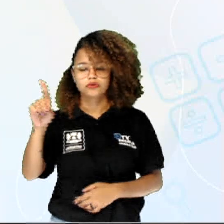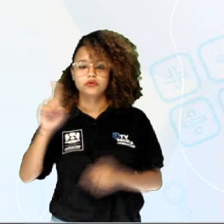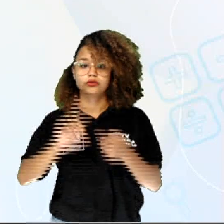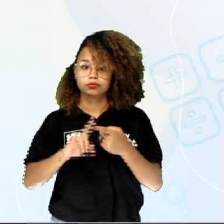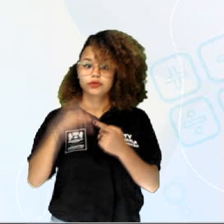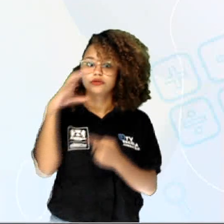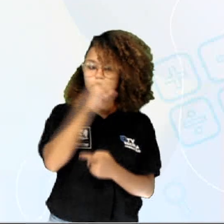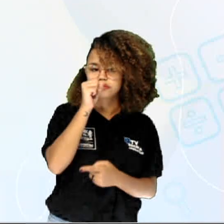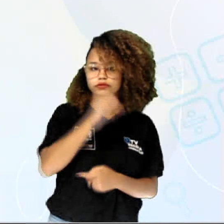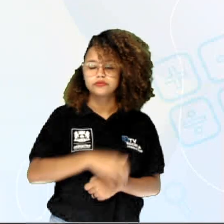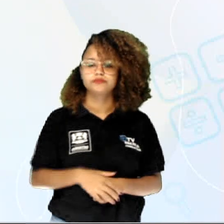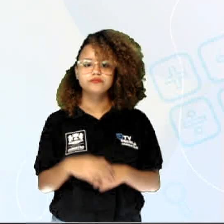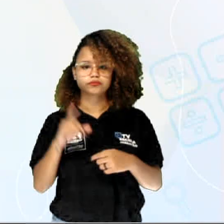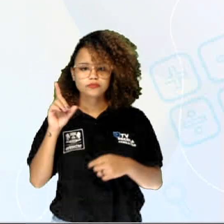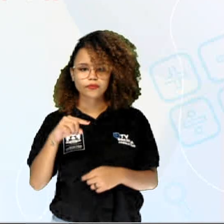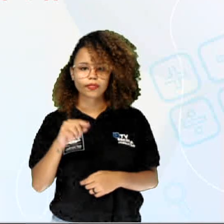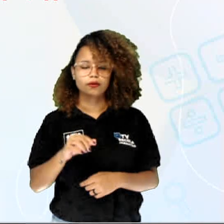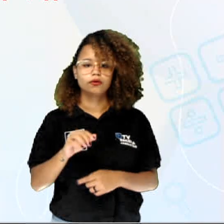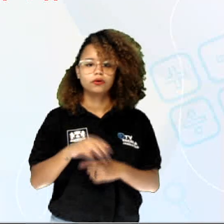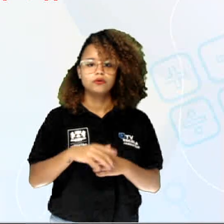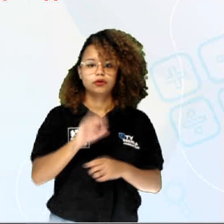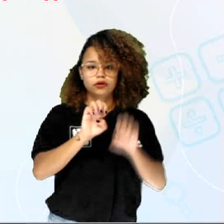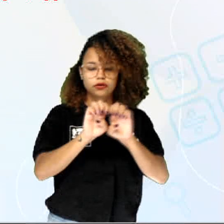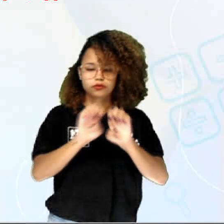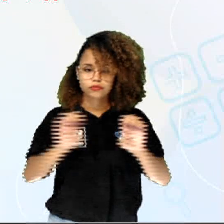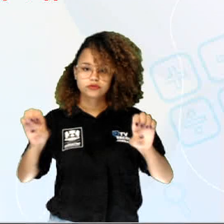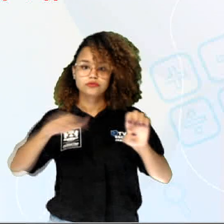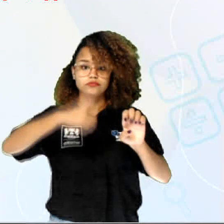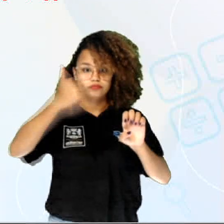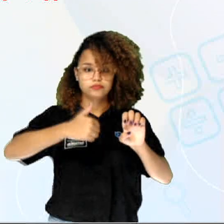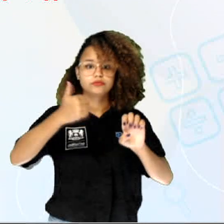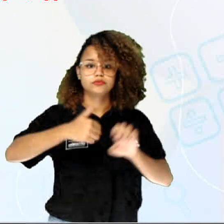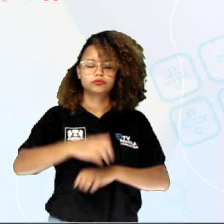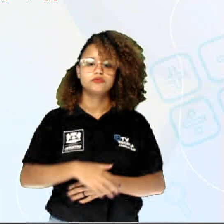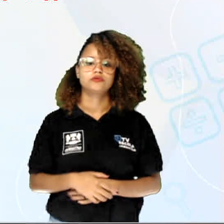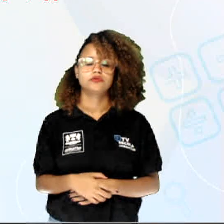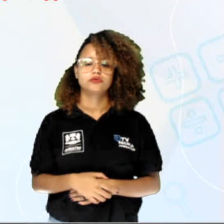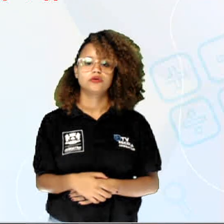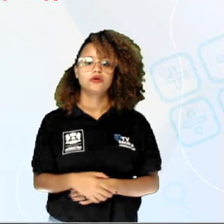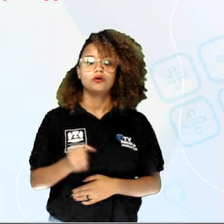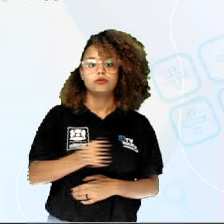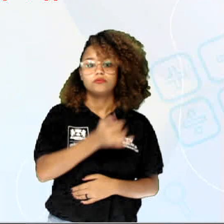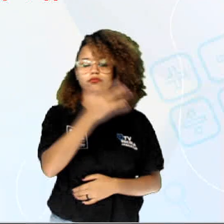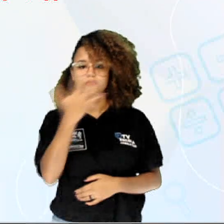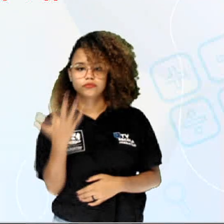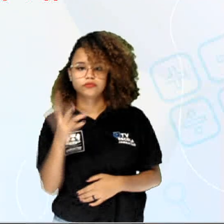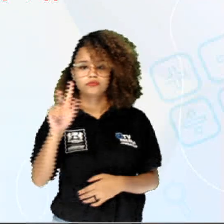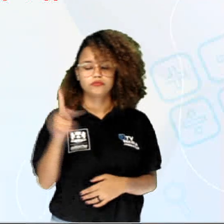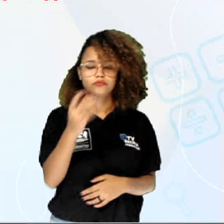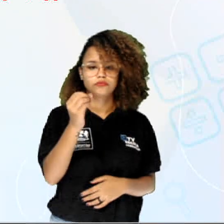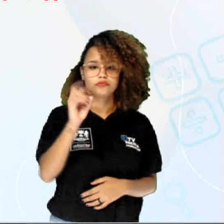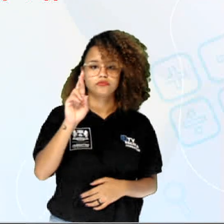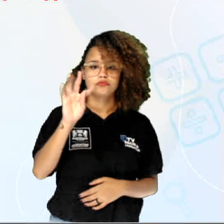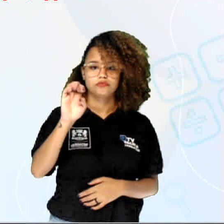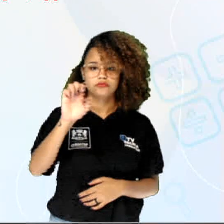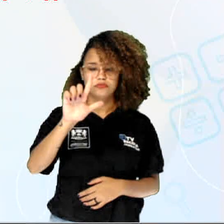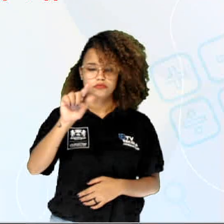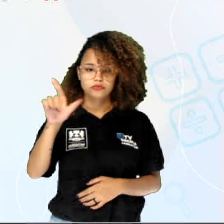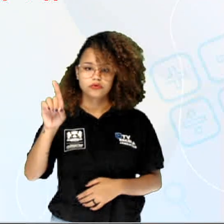com a última questão, né, da semana passada, que ficou como tarefa de casa para vocês, a questão 15 do capítulo